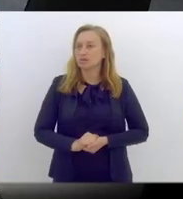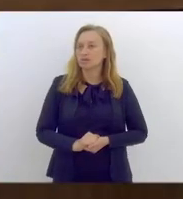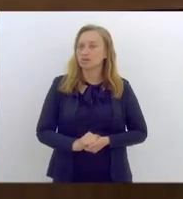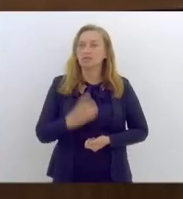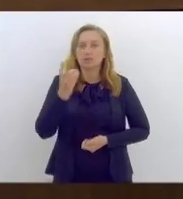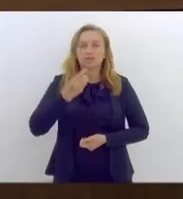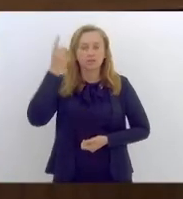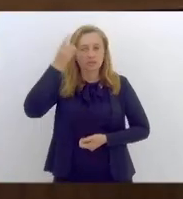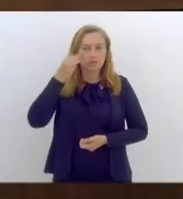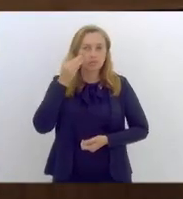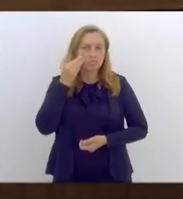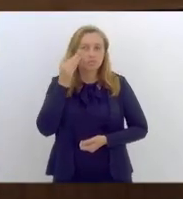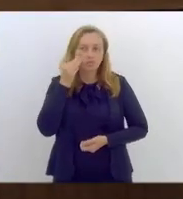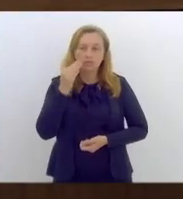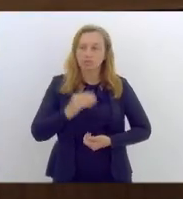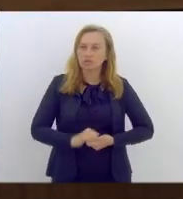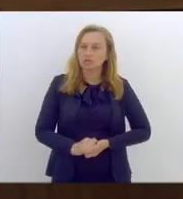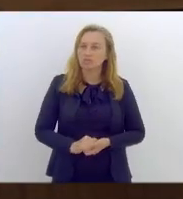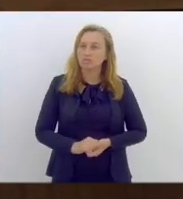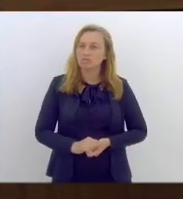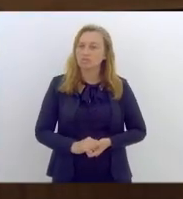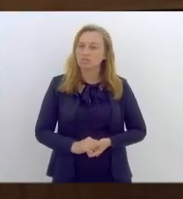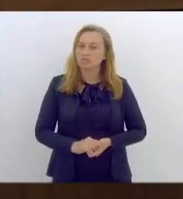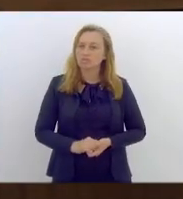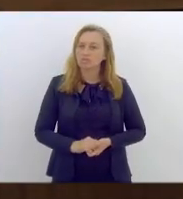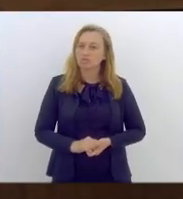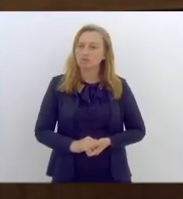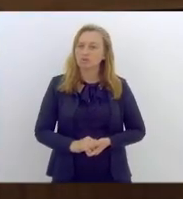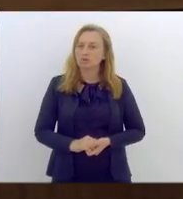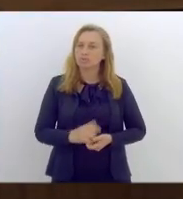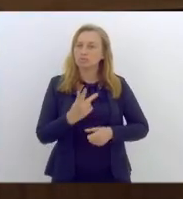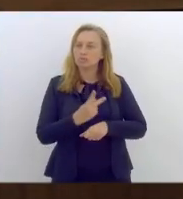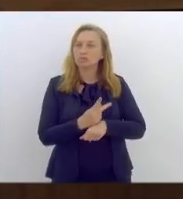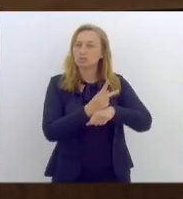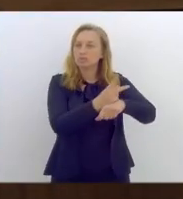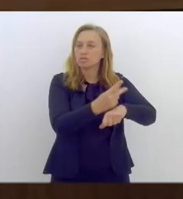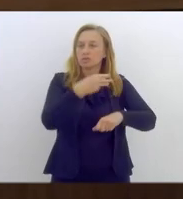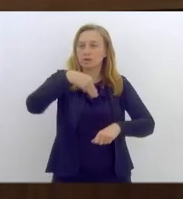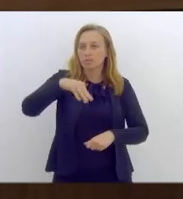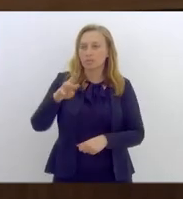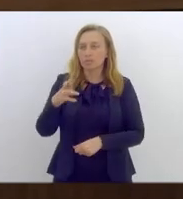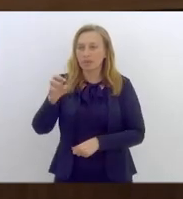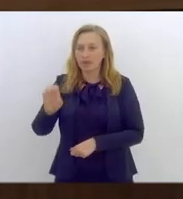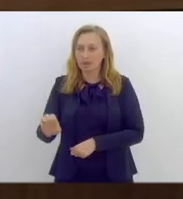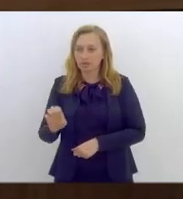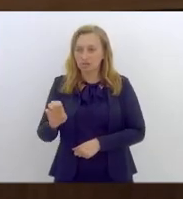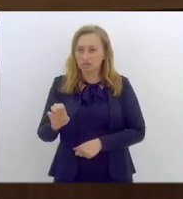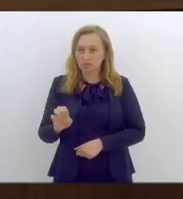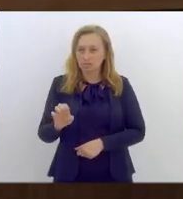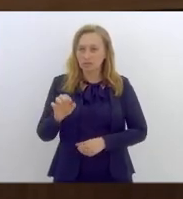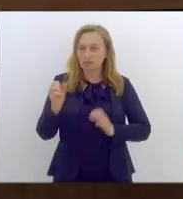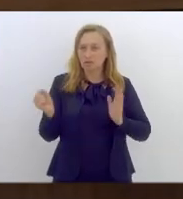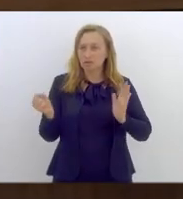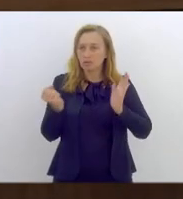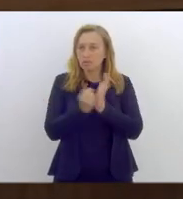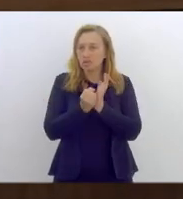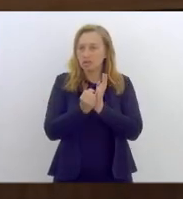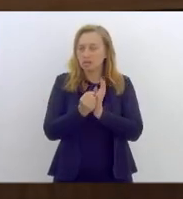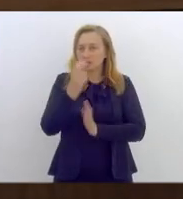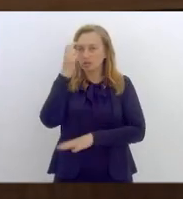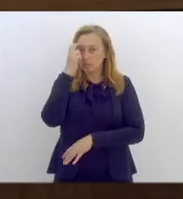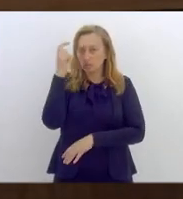da Mônica Francisco institui o título de mestre do patrimônio